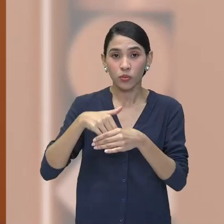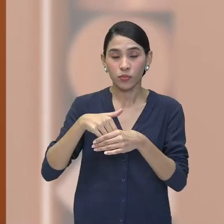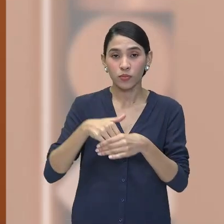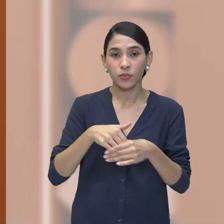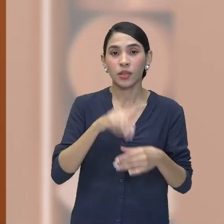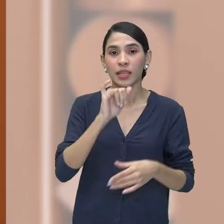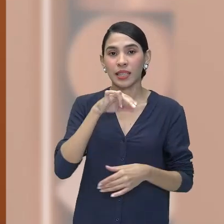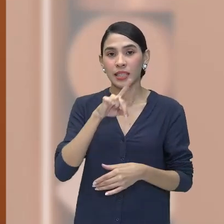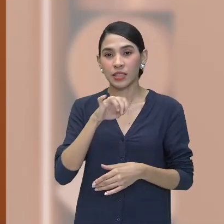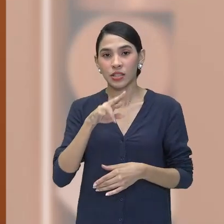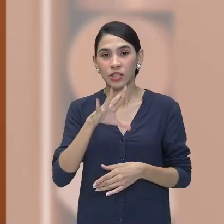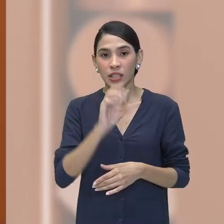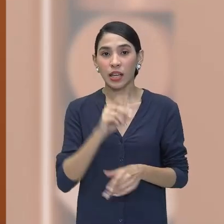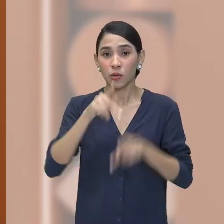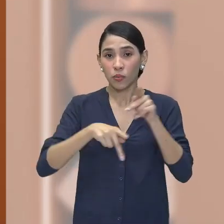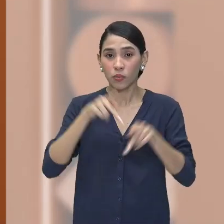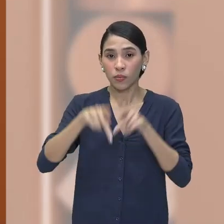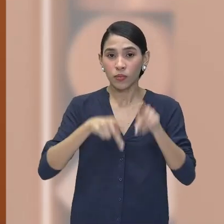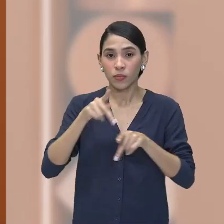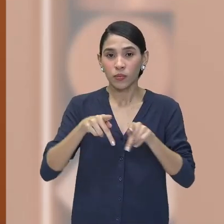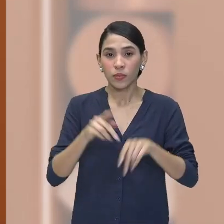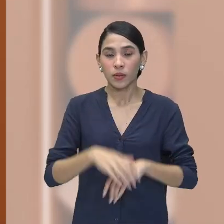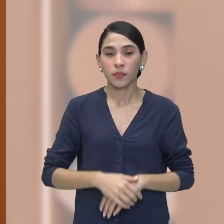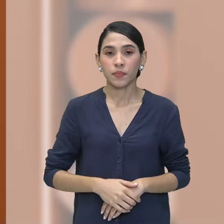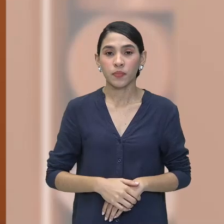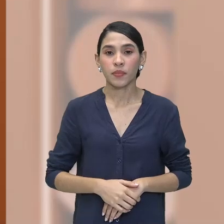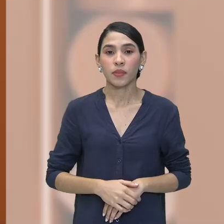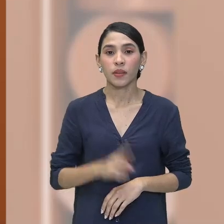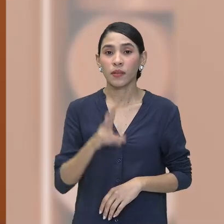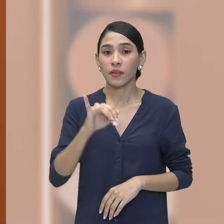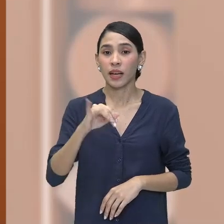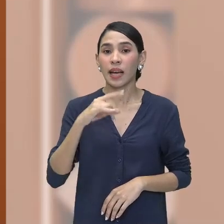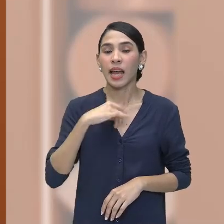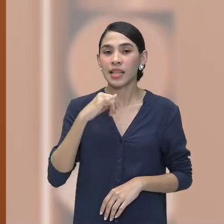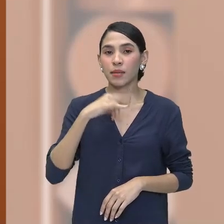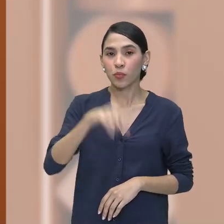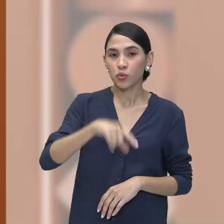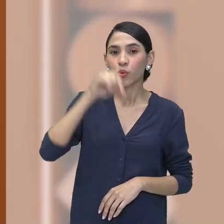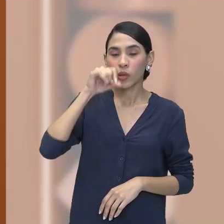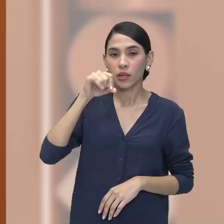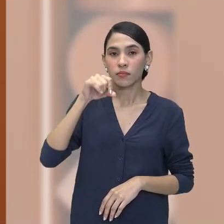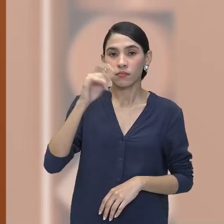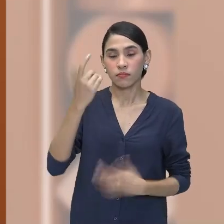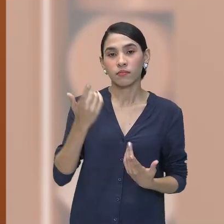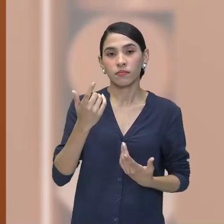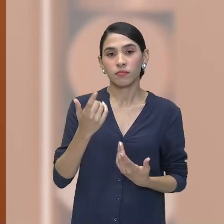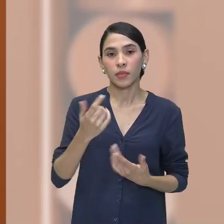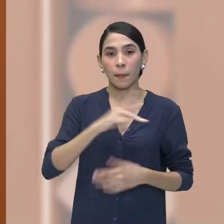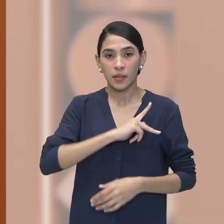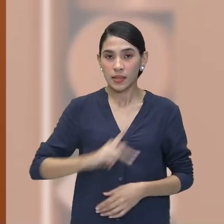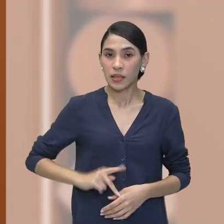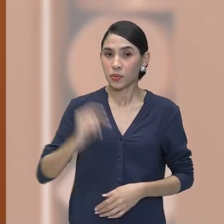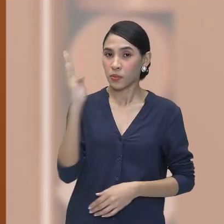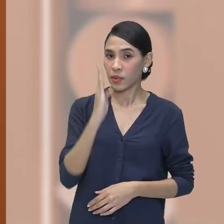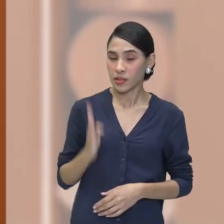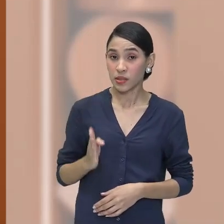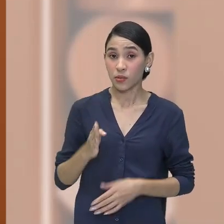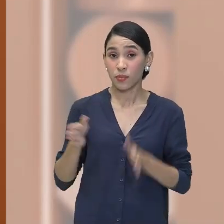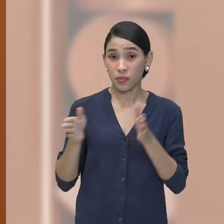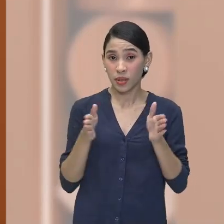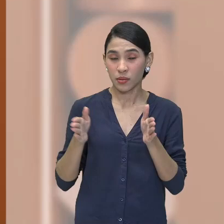pelos cabeças do momento dali, daquela política no momento, e que vão escolher, vão apontar ele para ficar como presidente do Brasil, sim, naquele